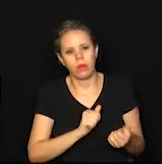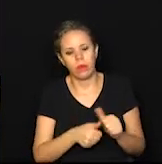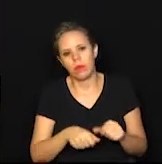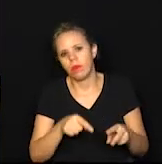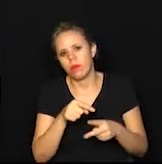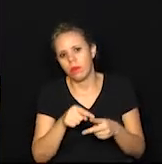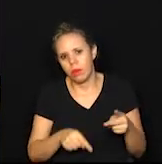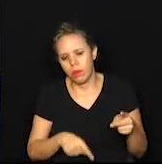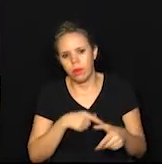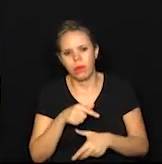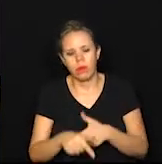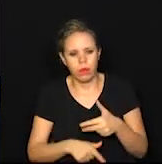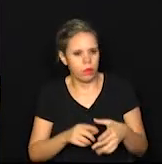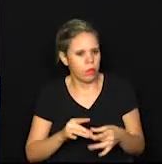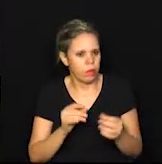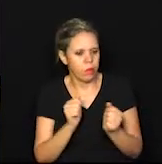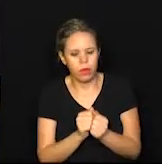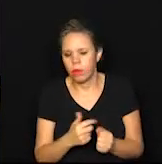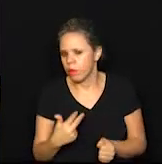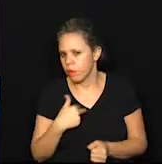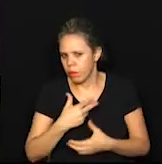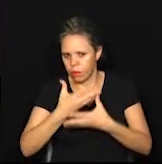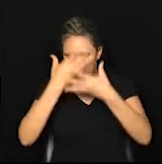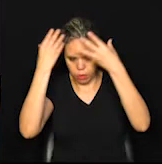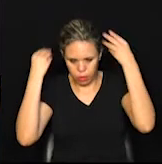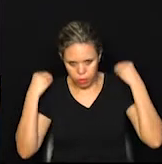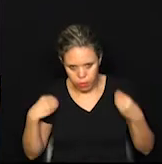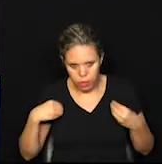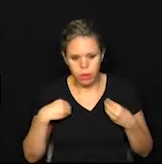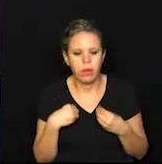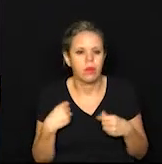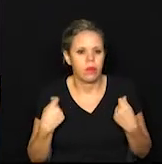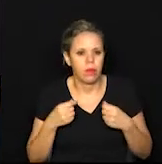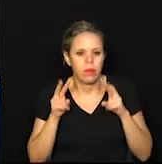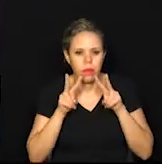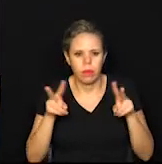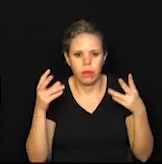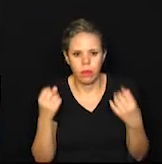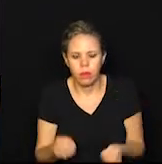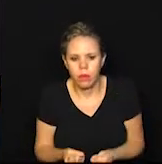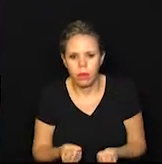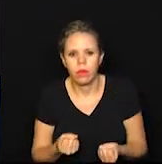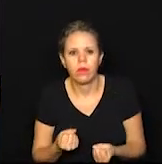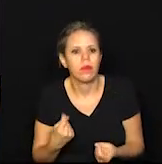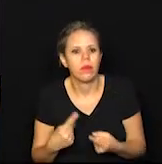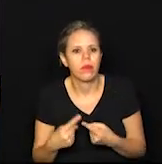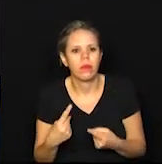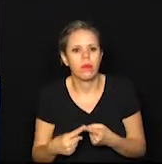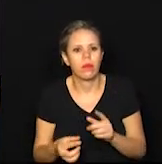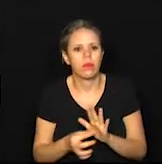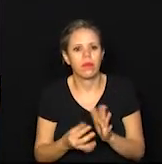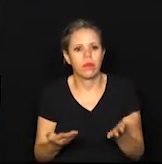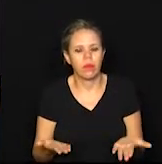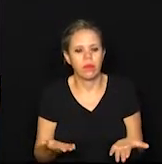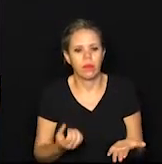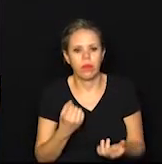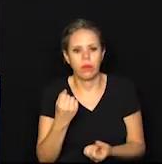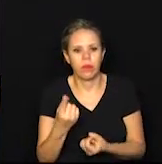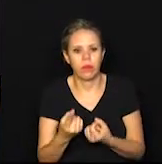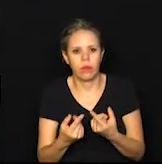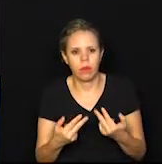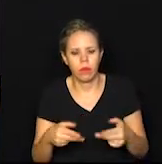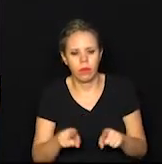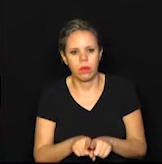são 2 vertentes que a gente não pode deixar de visualizar, mesmo porque eu pontuei aqui algumas situações